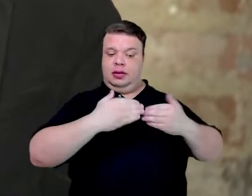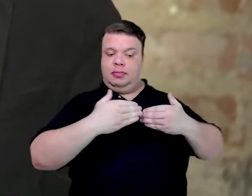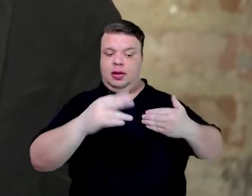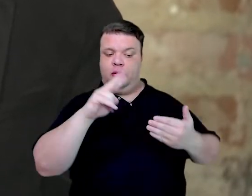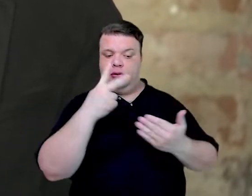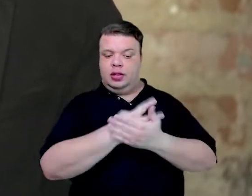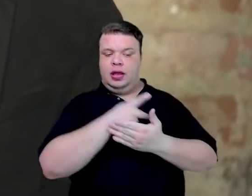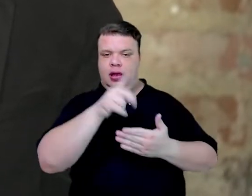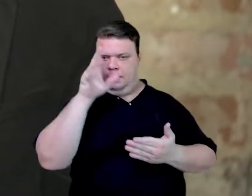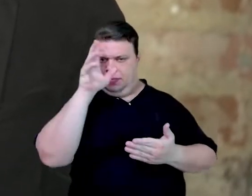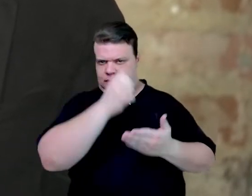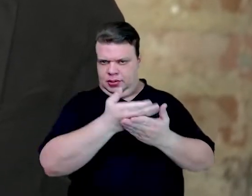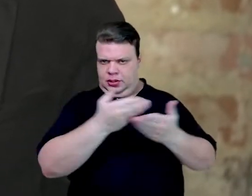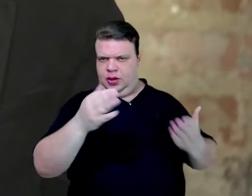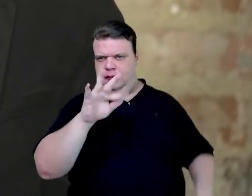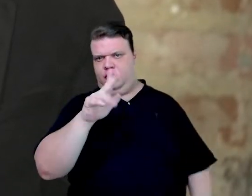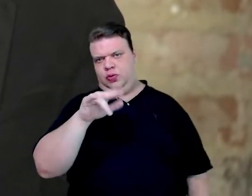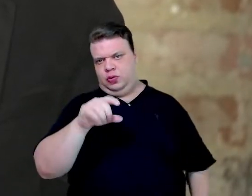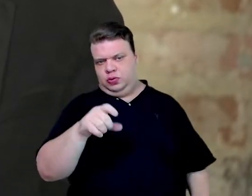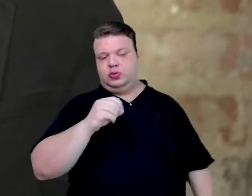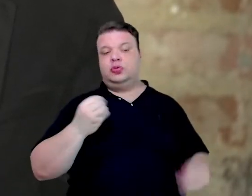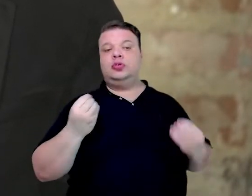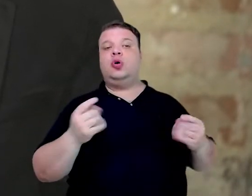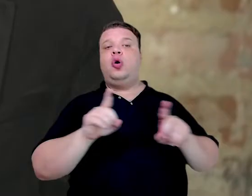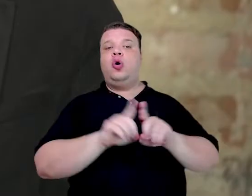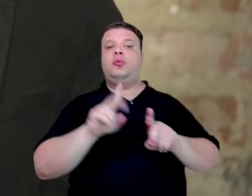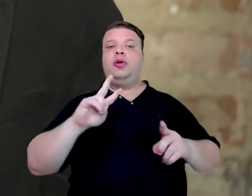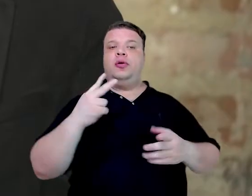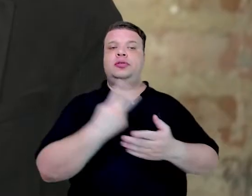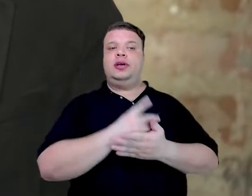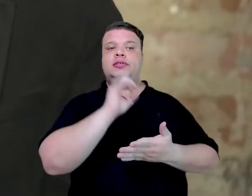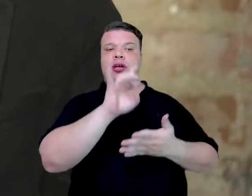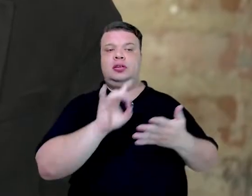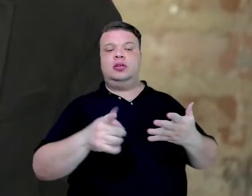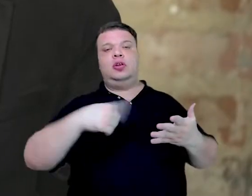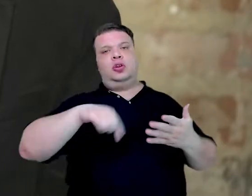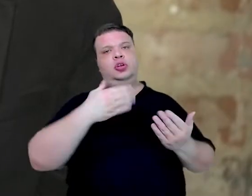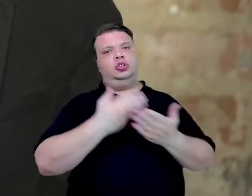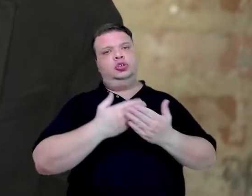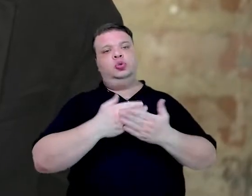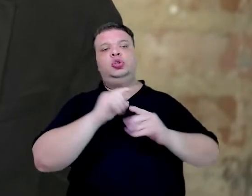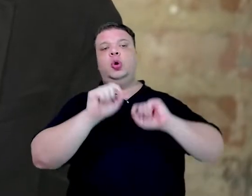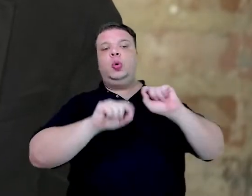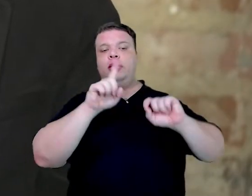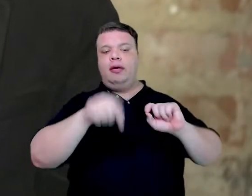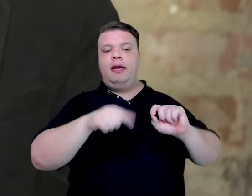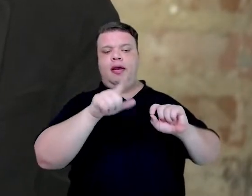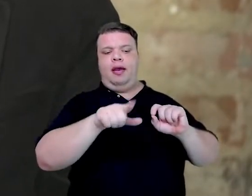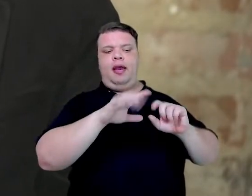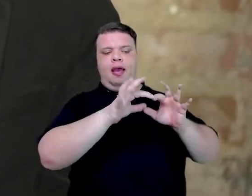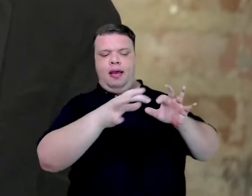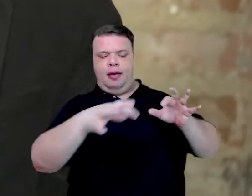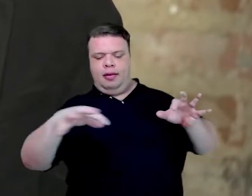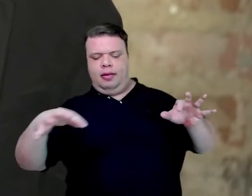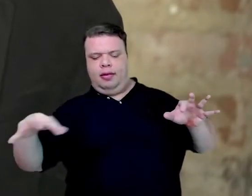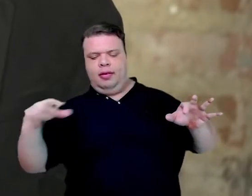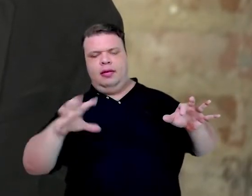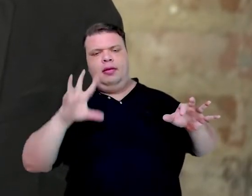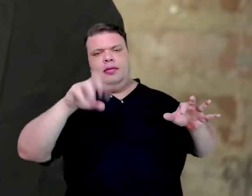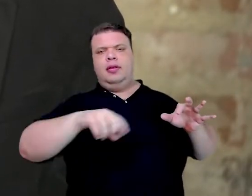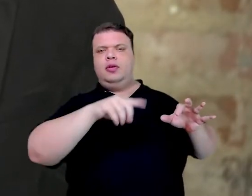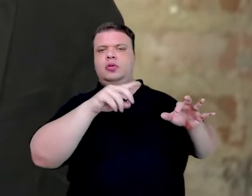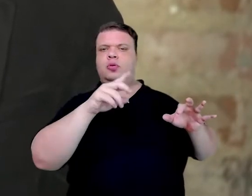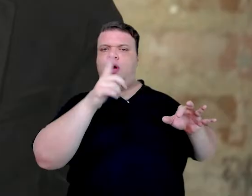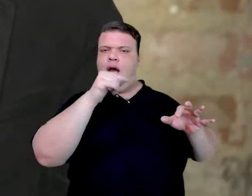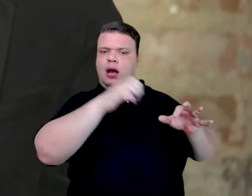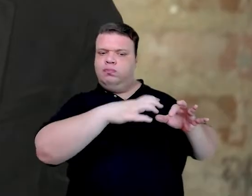Consequentemente, para que a gente possa aprender esses fluxos e como elas ocorrem, nós temos que estudar um pouco o que seriam as correntes oceânicas. Então, a